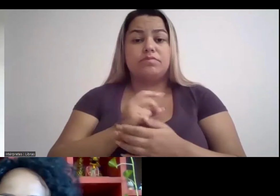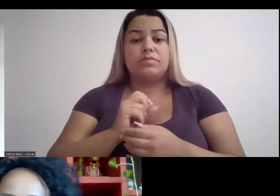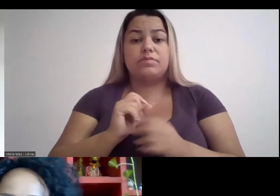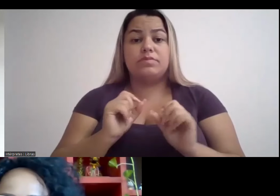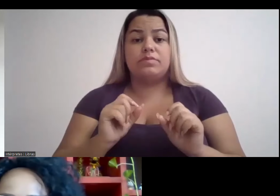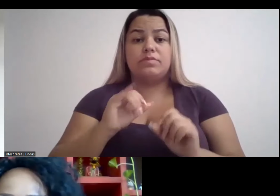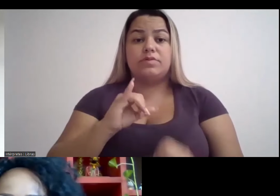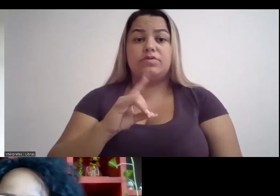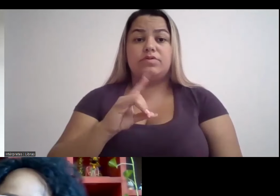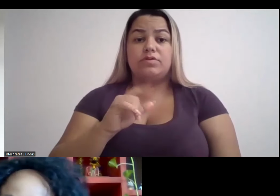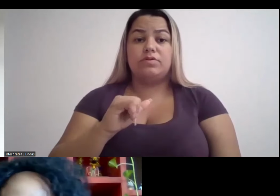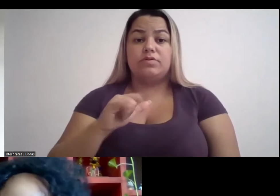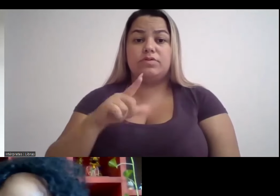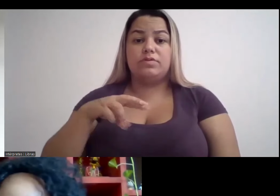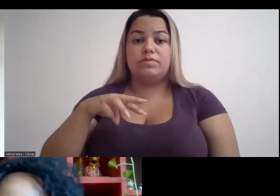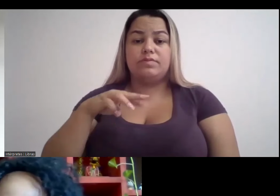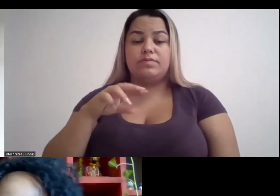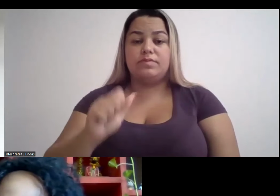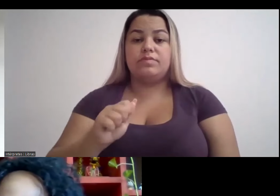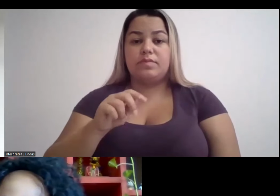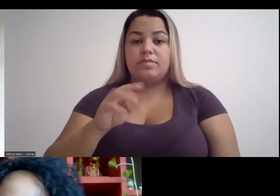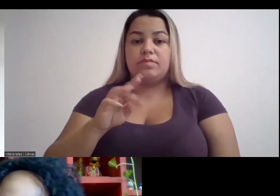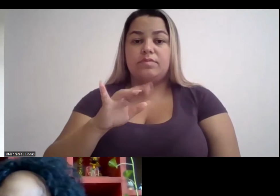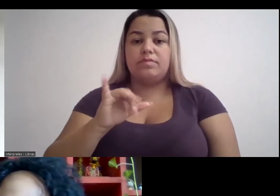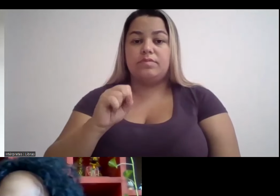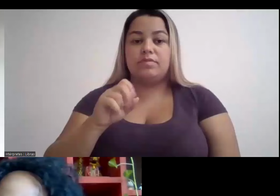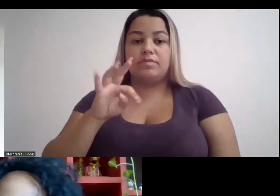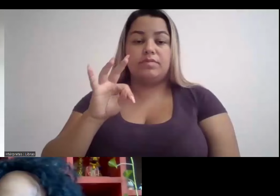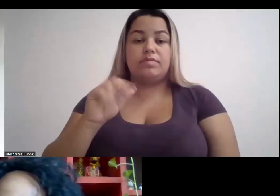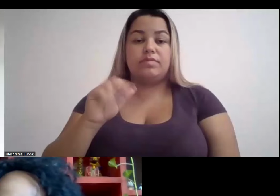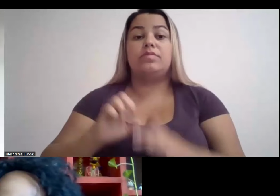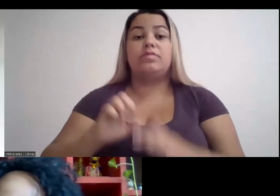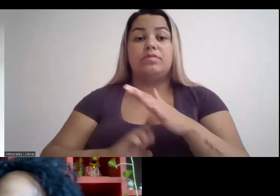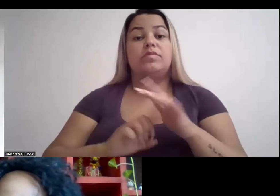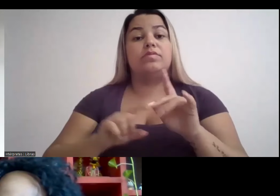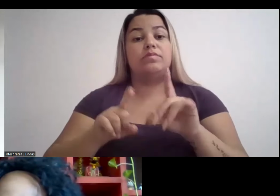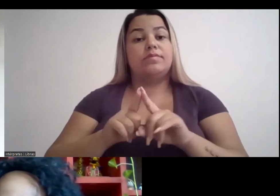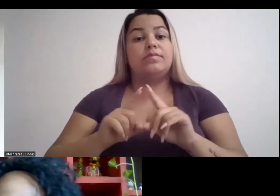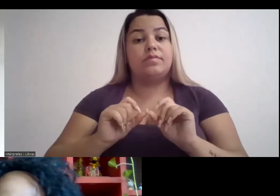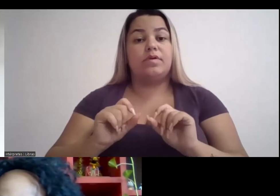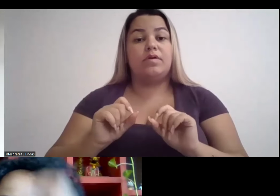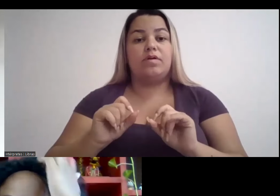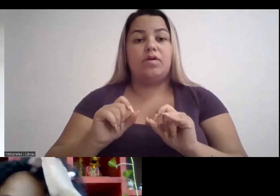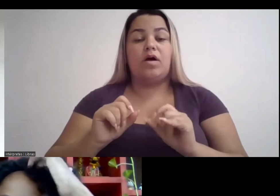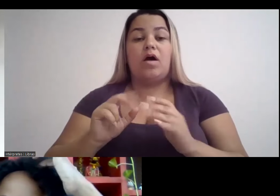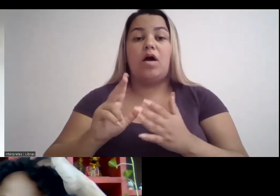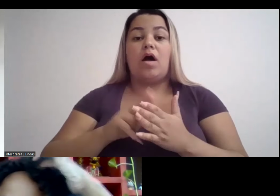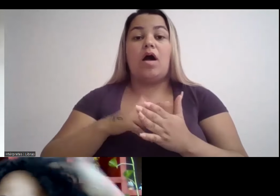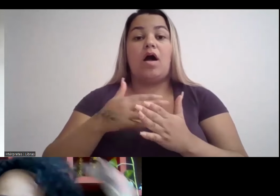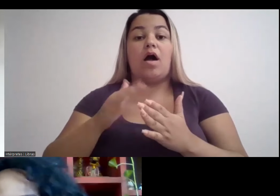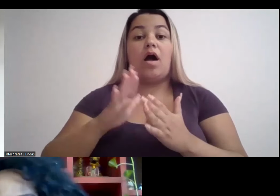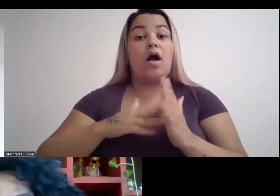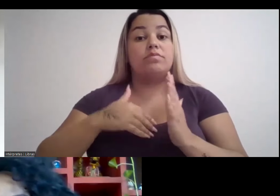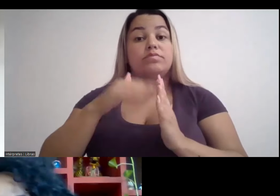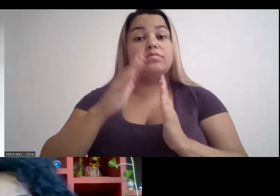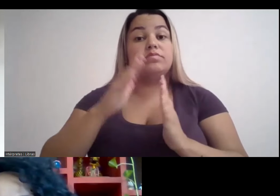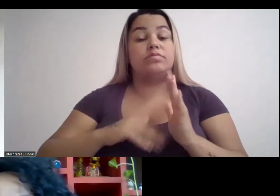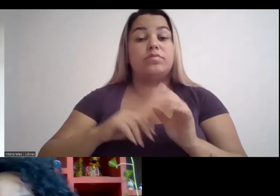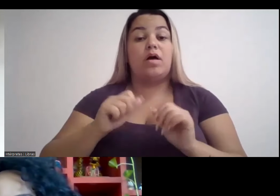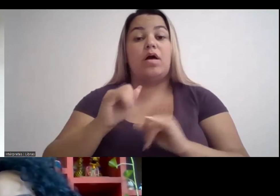Ildima é artista visual e empreendedora. Ela dedica-se à pintura, cerâmica, design de superfície, arte digital,